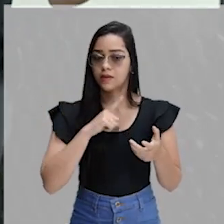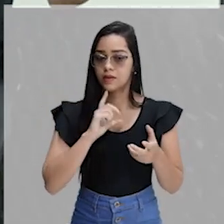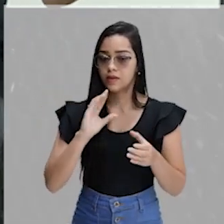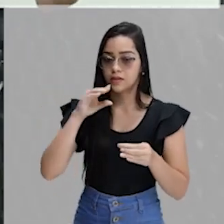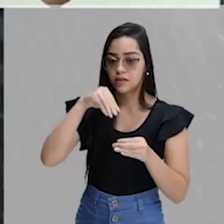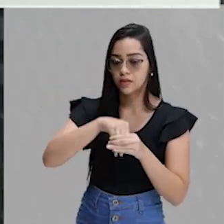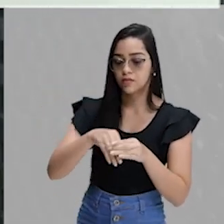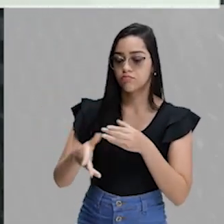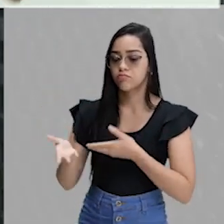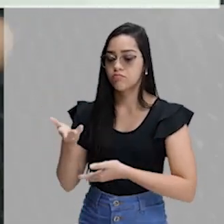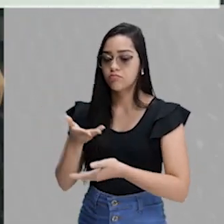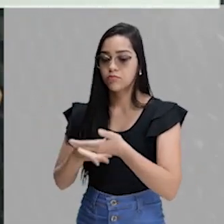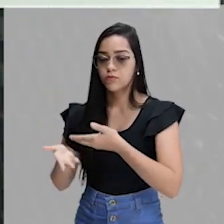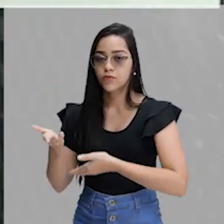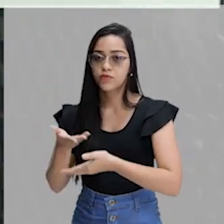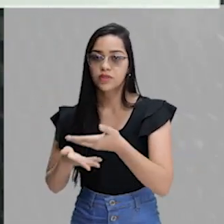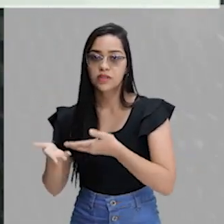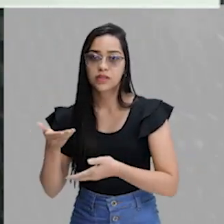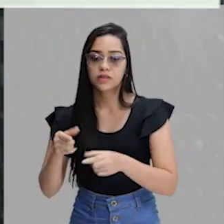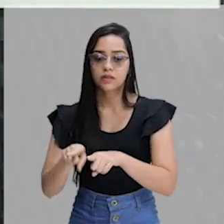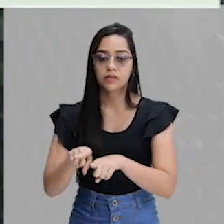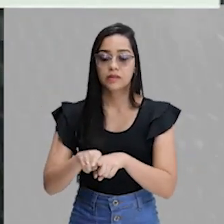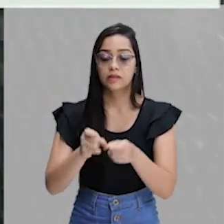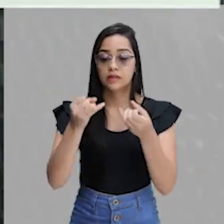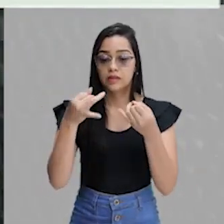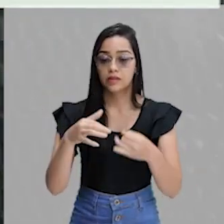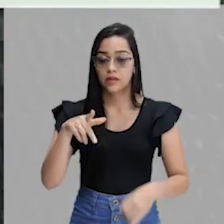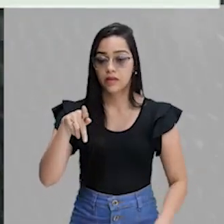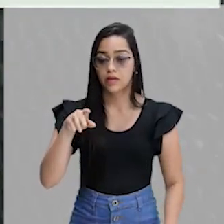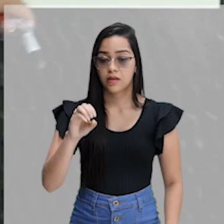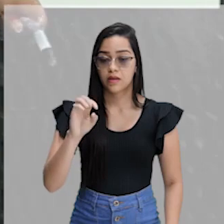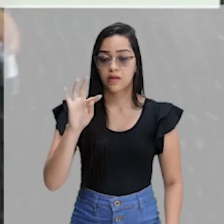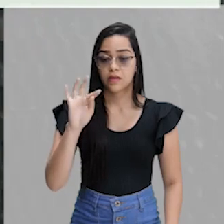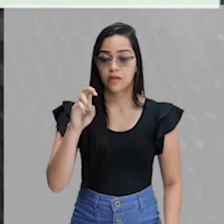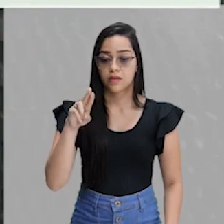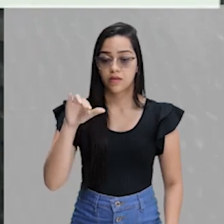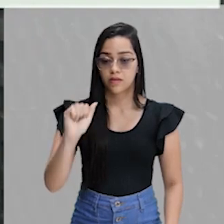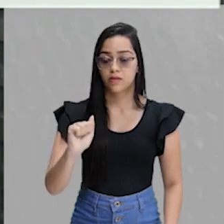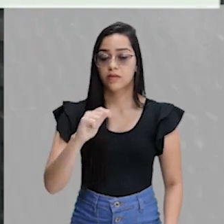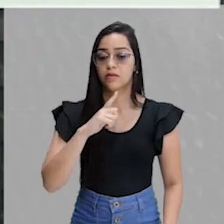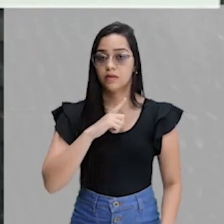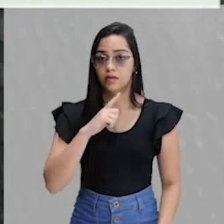grandezas envolvidas, certo? Ele diz que a potência é dada em watts,